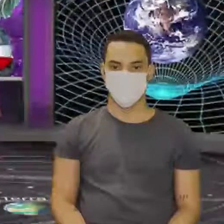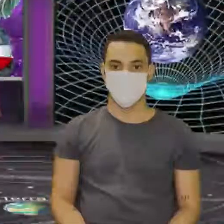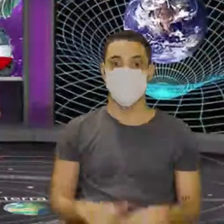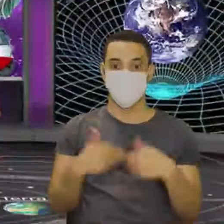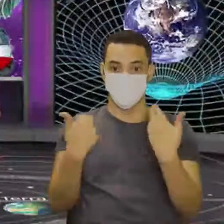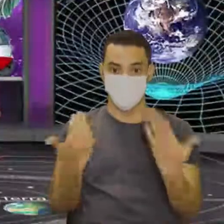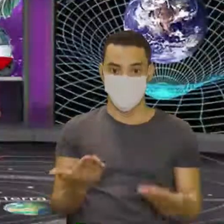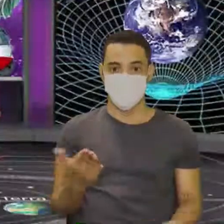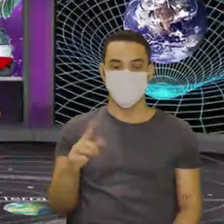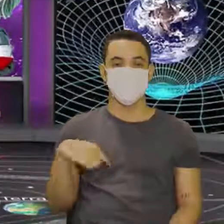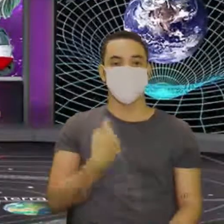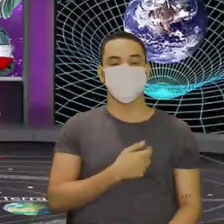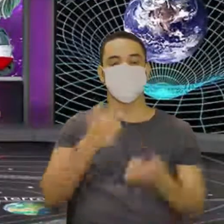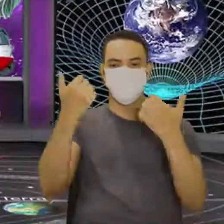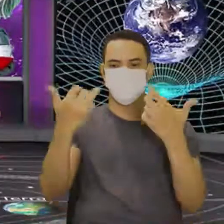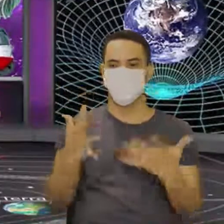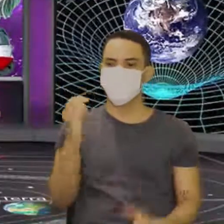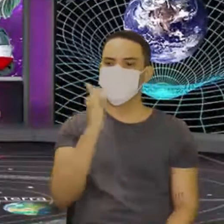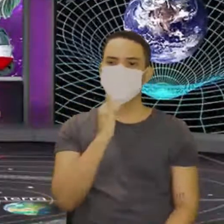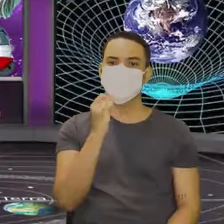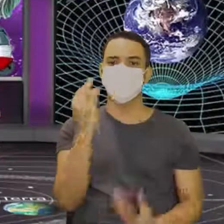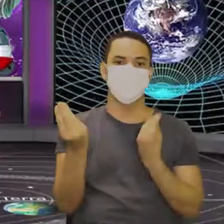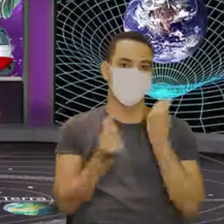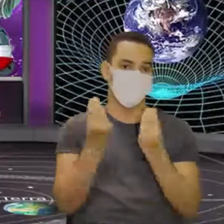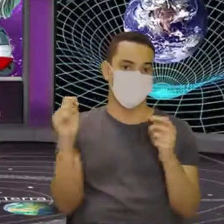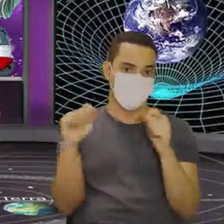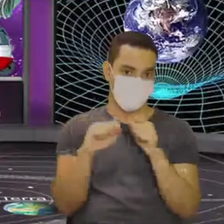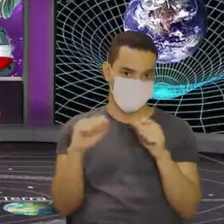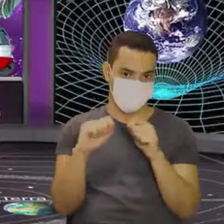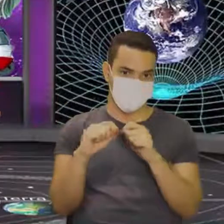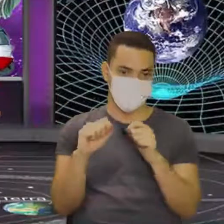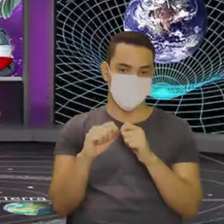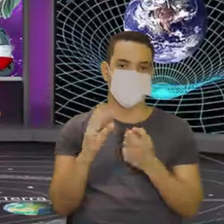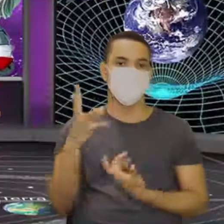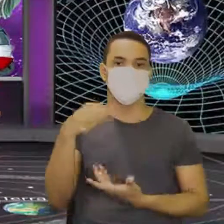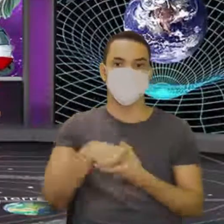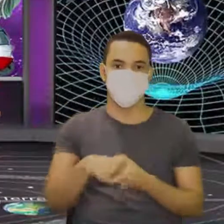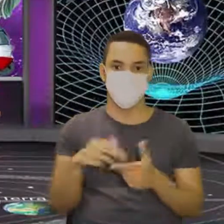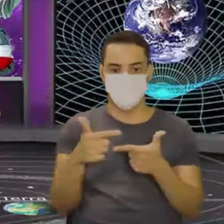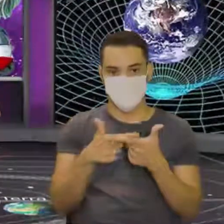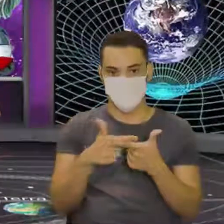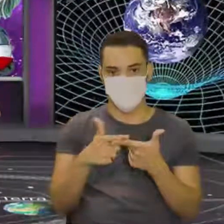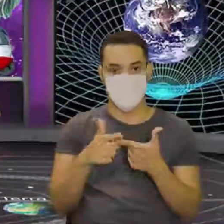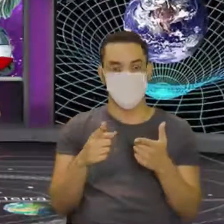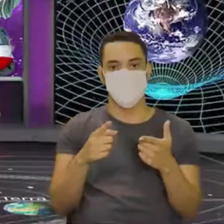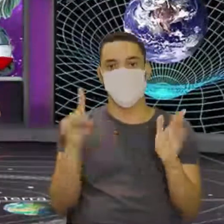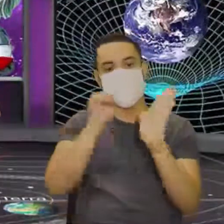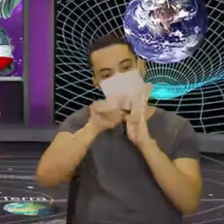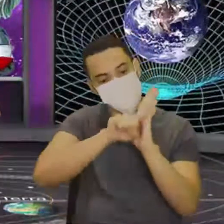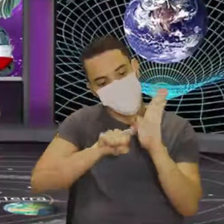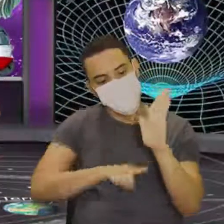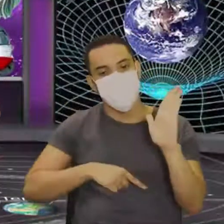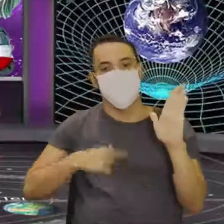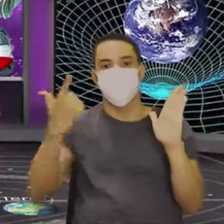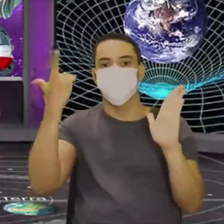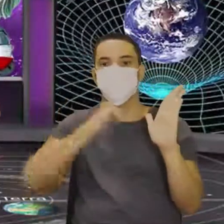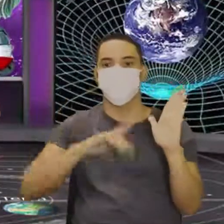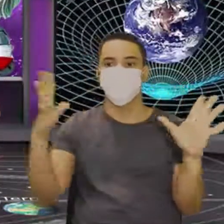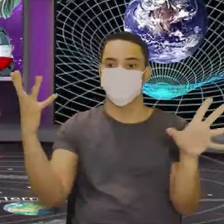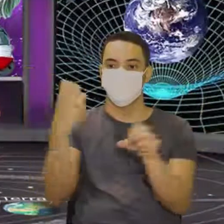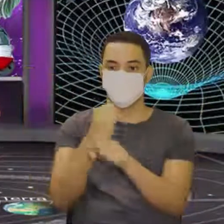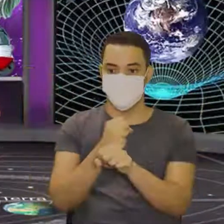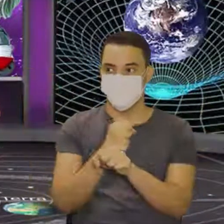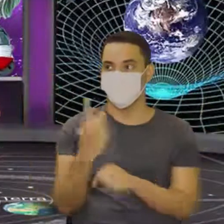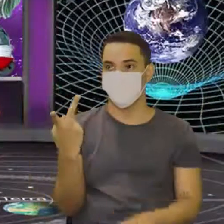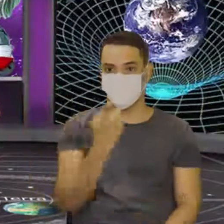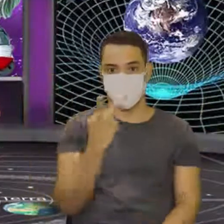Então ali nós vemos um exemplo de como a gente pode fazer um problema e calcular, né, essa força contra-eletromotriz